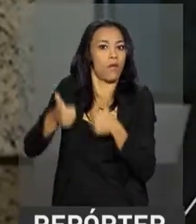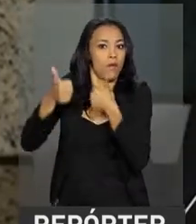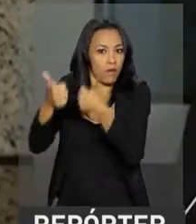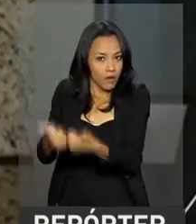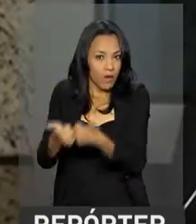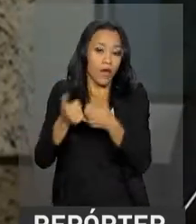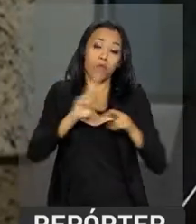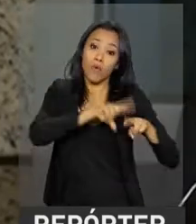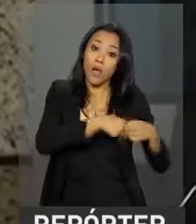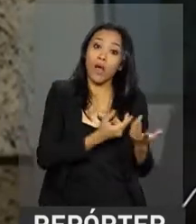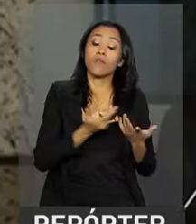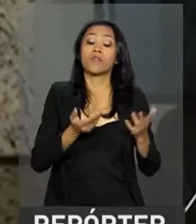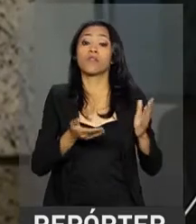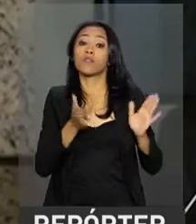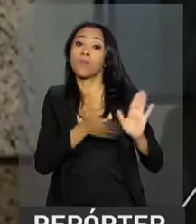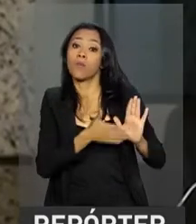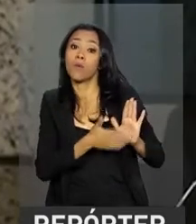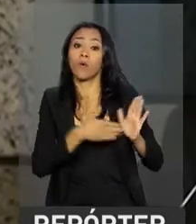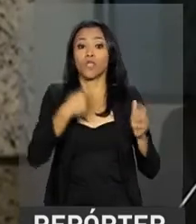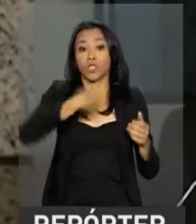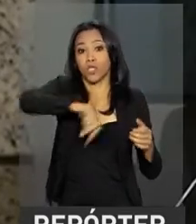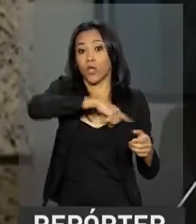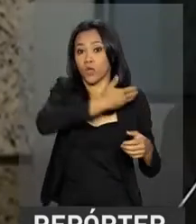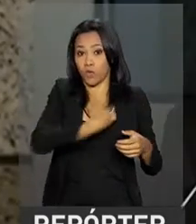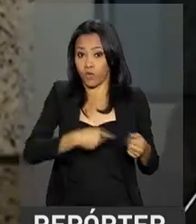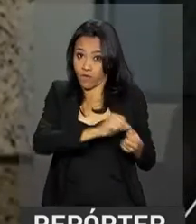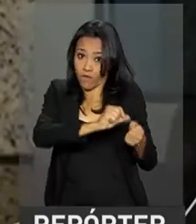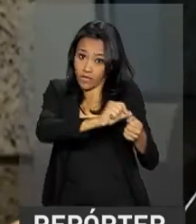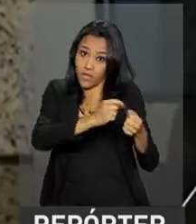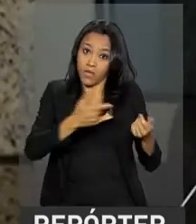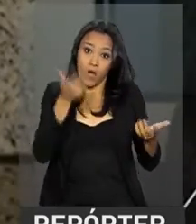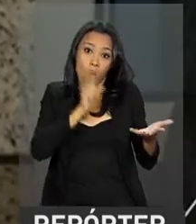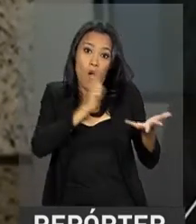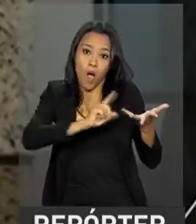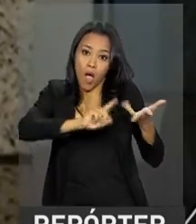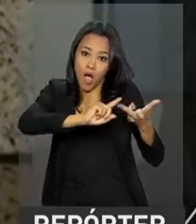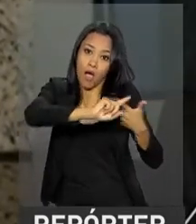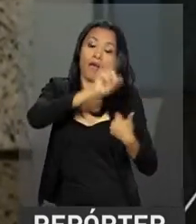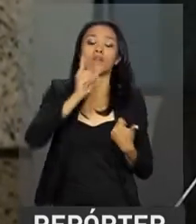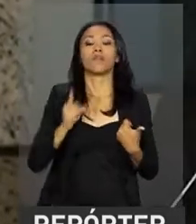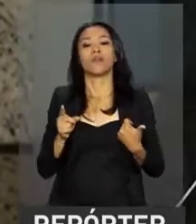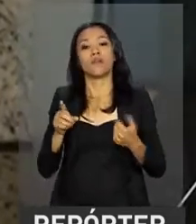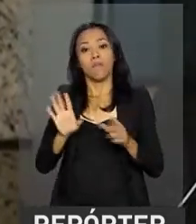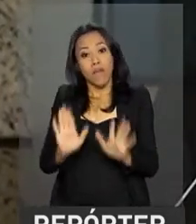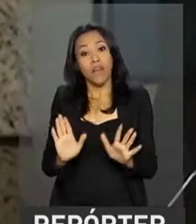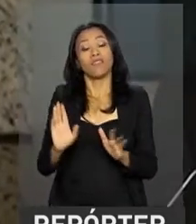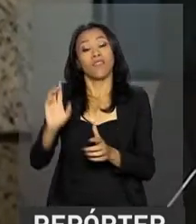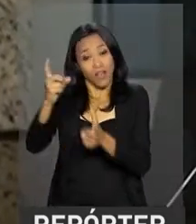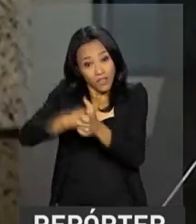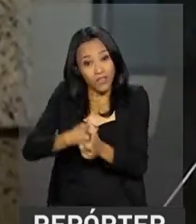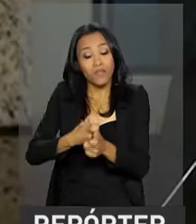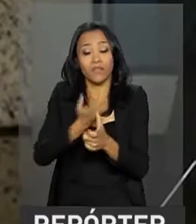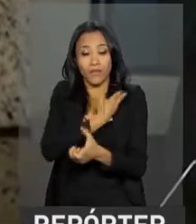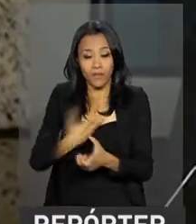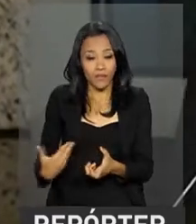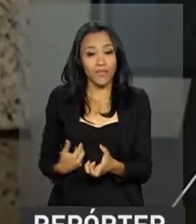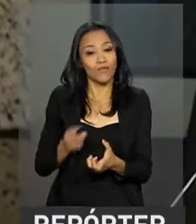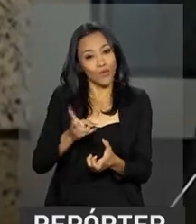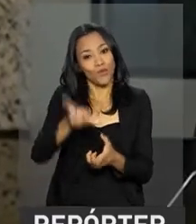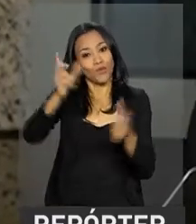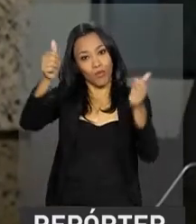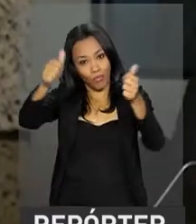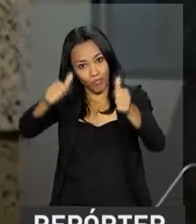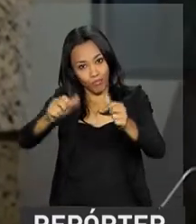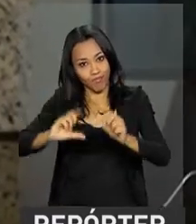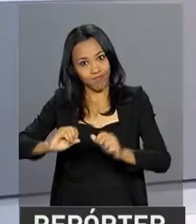medidas duras que nós estamos tomando mas que esta questão do défice da providência cansando continua e que portanto ela que já